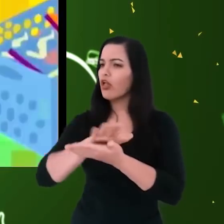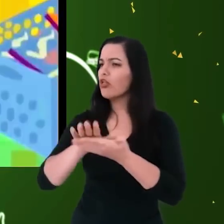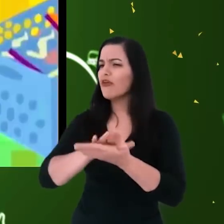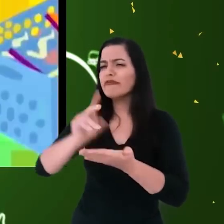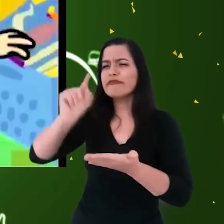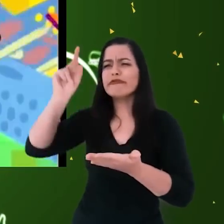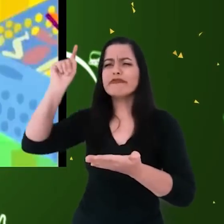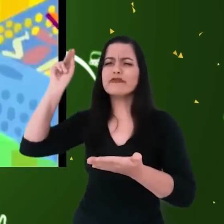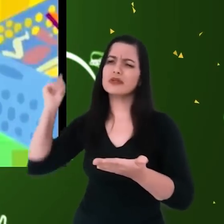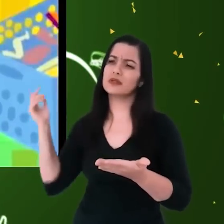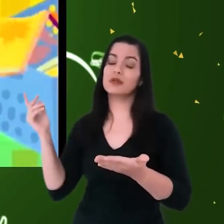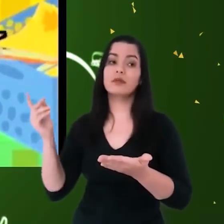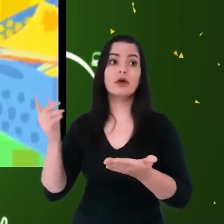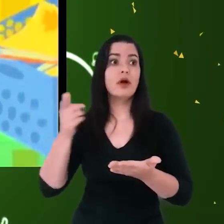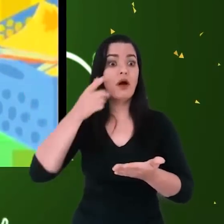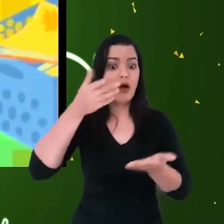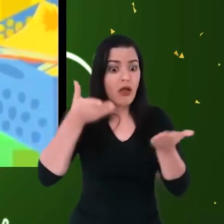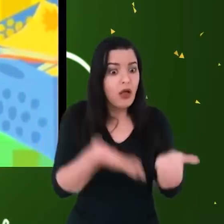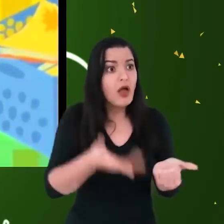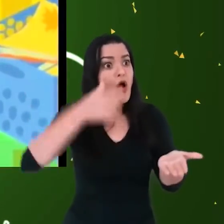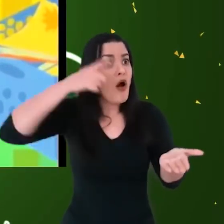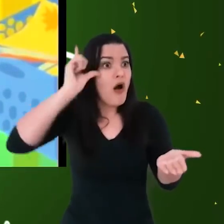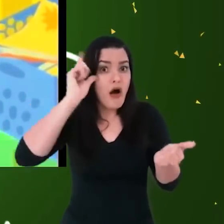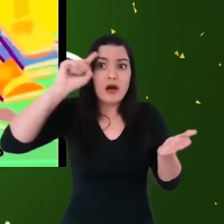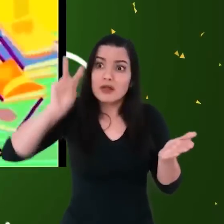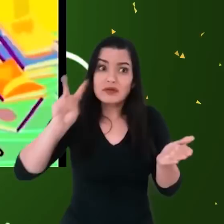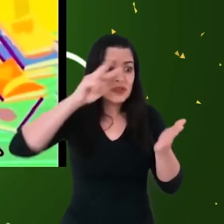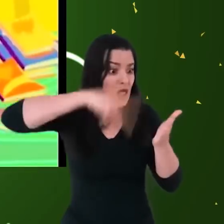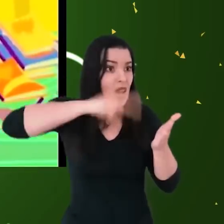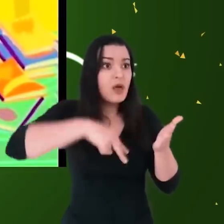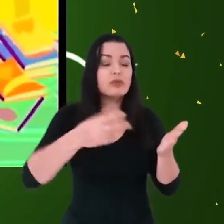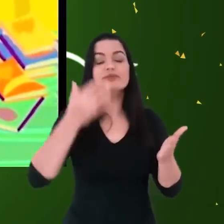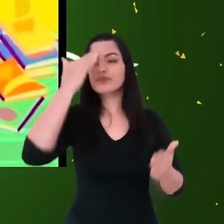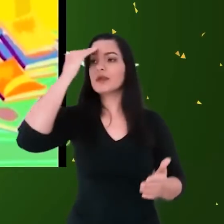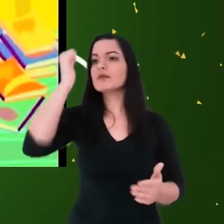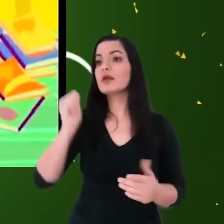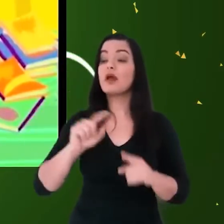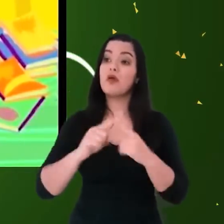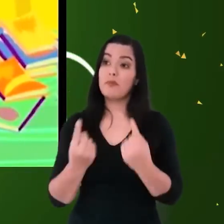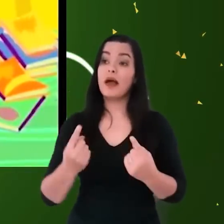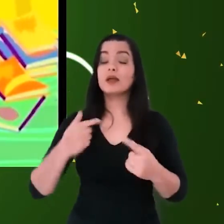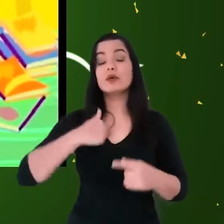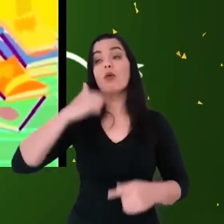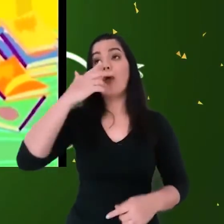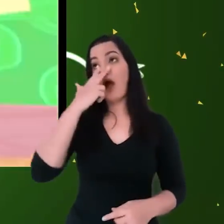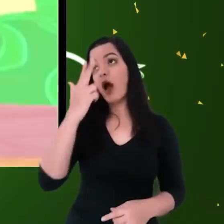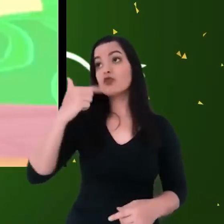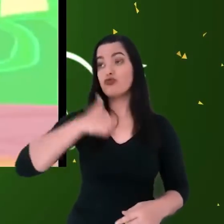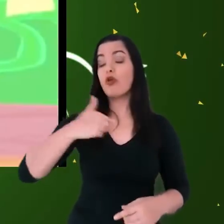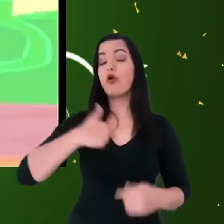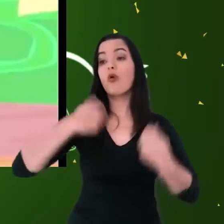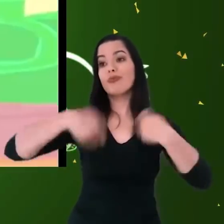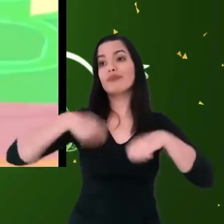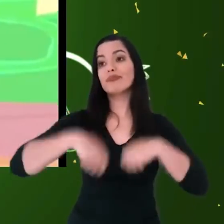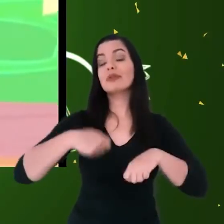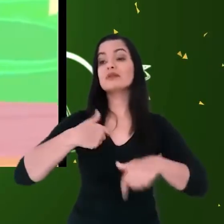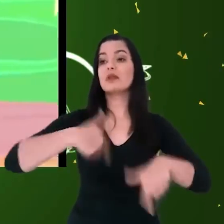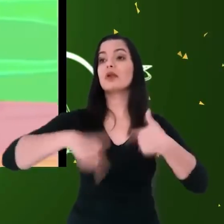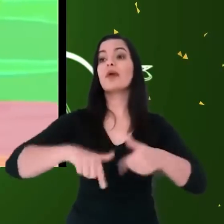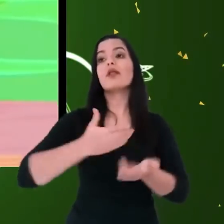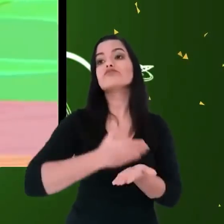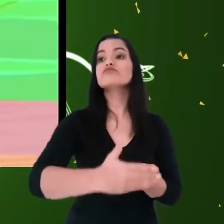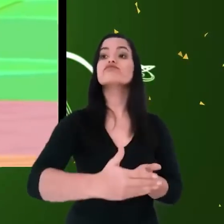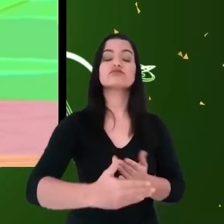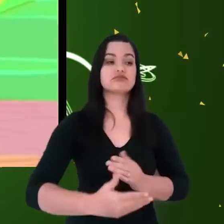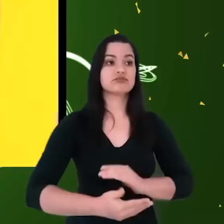há meses. Mas essa aqui você tava lendo ontem. Eu sei, mas ainda assim já tá na hora de eu começar a trabalhar.